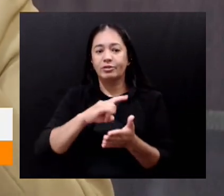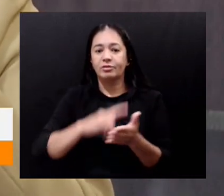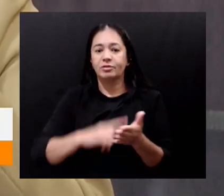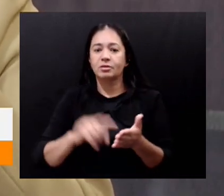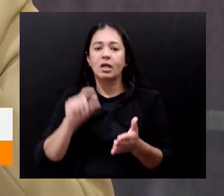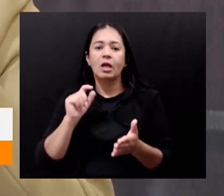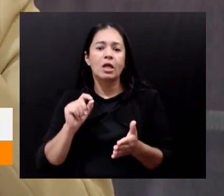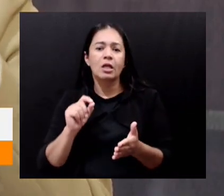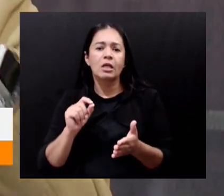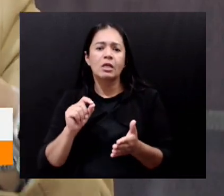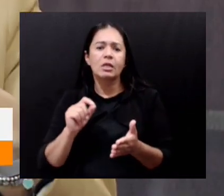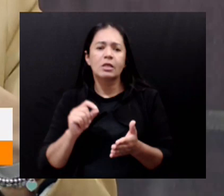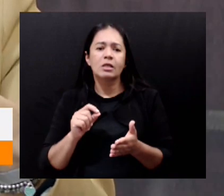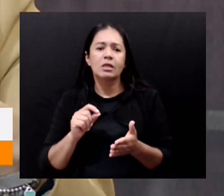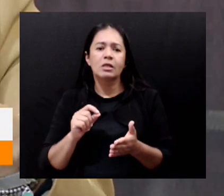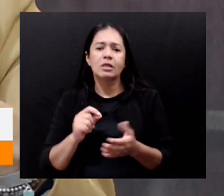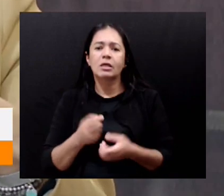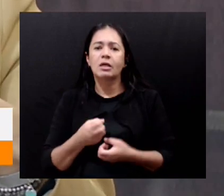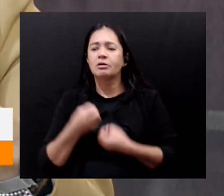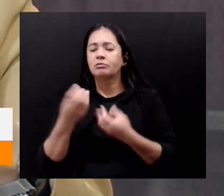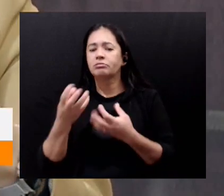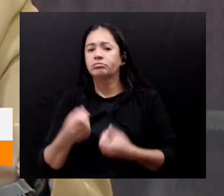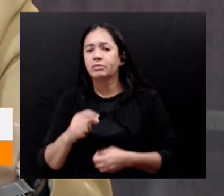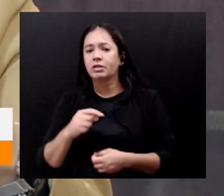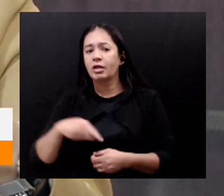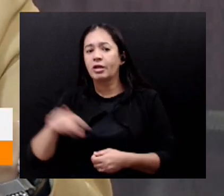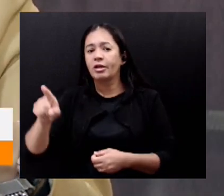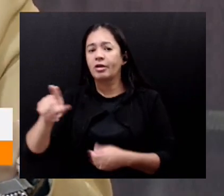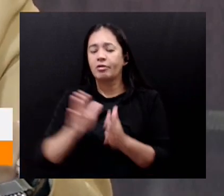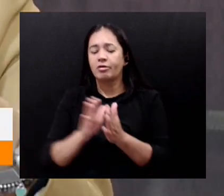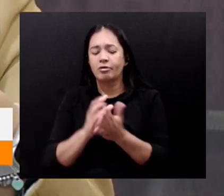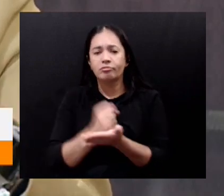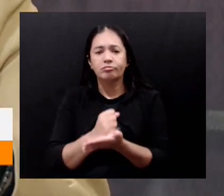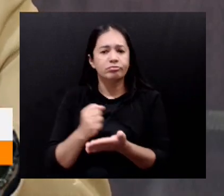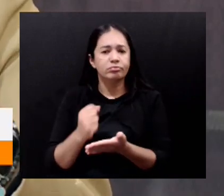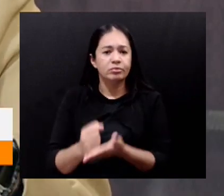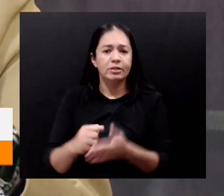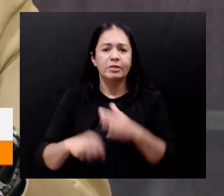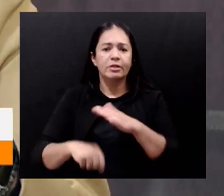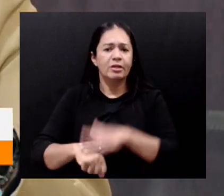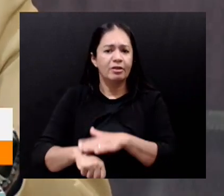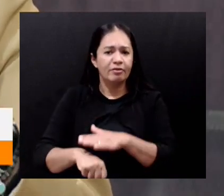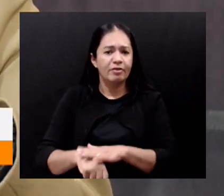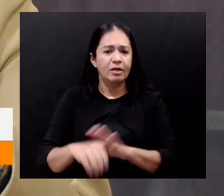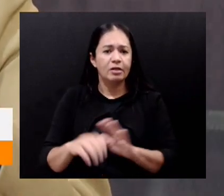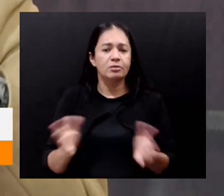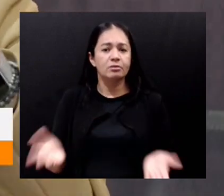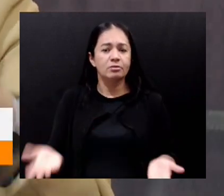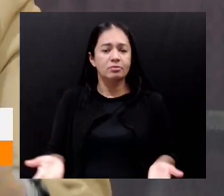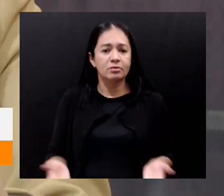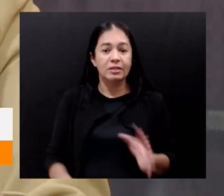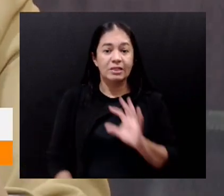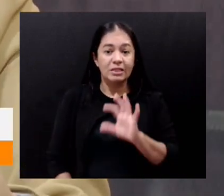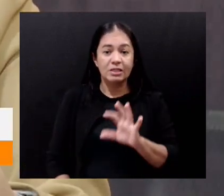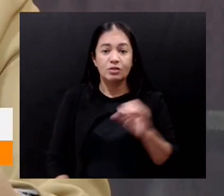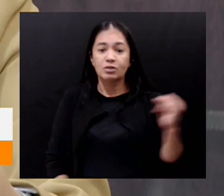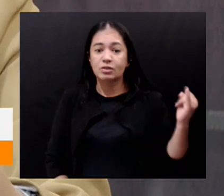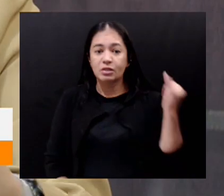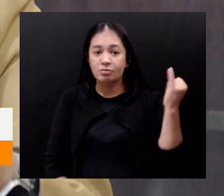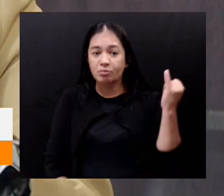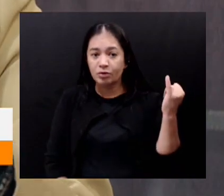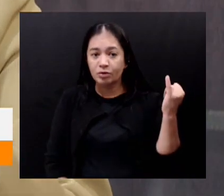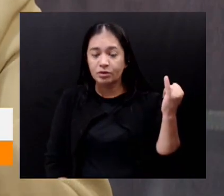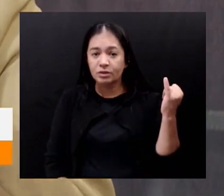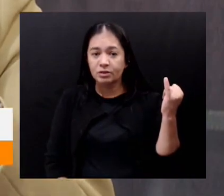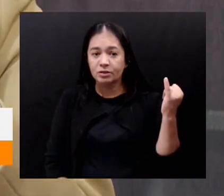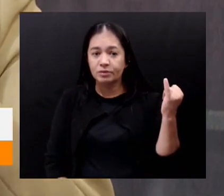ao registro aqui no cartório e fez a declaração de nascimento? Isso é importante para a importantíssimo. atribuição da